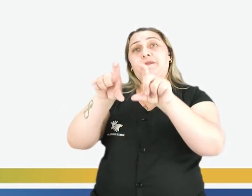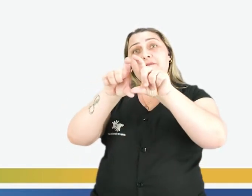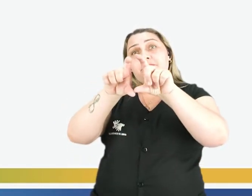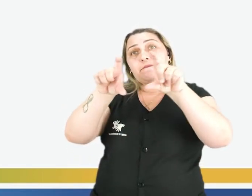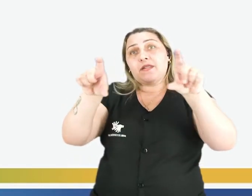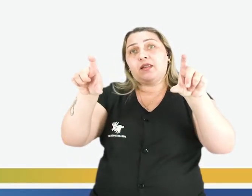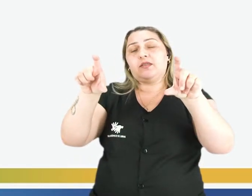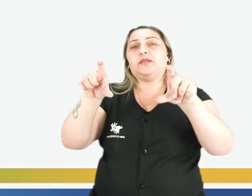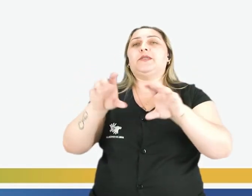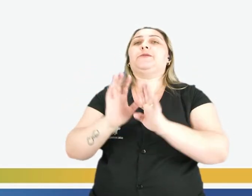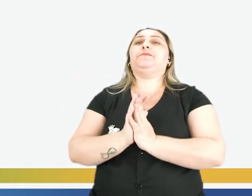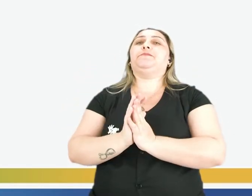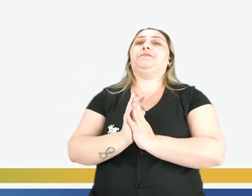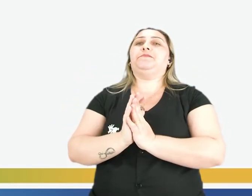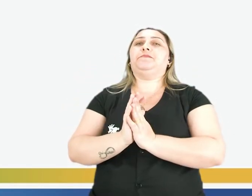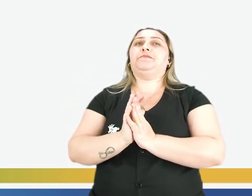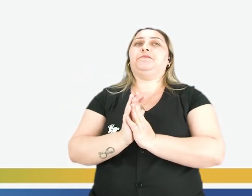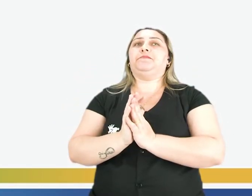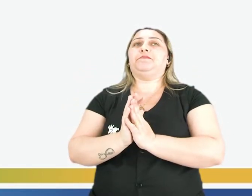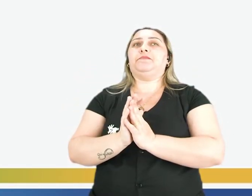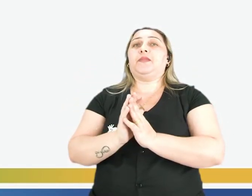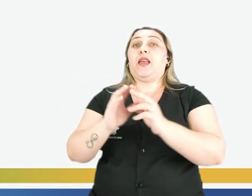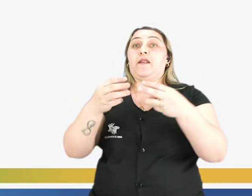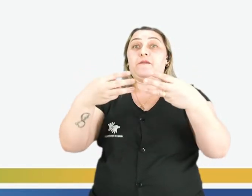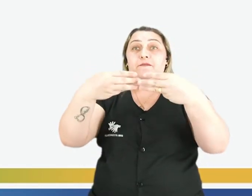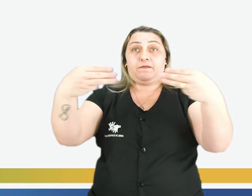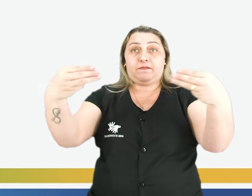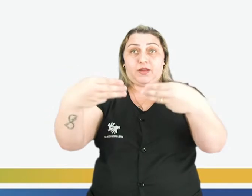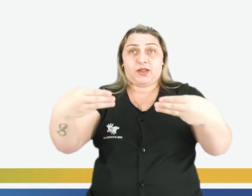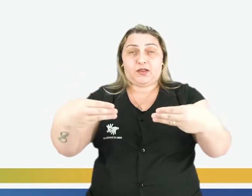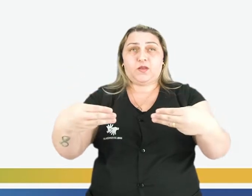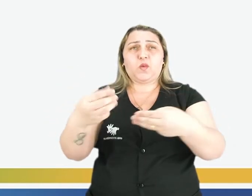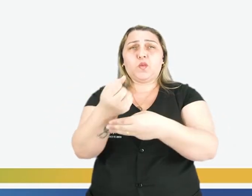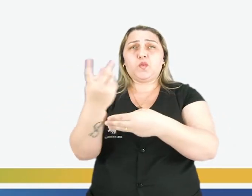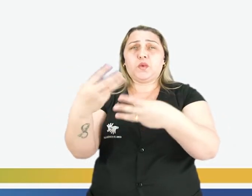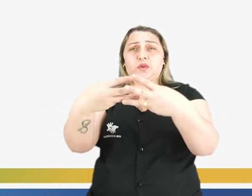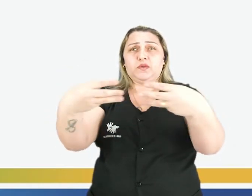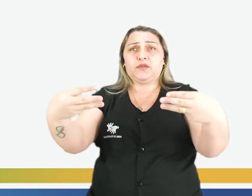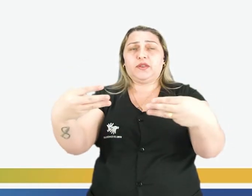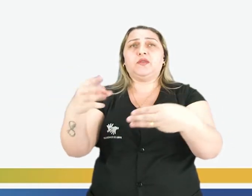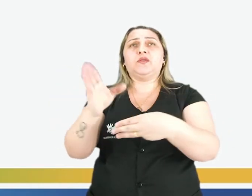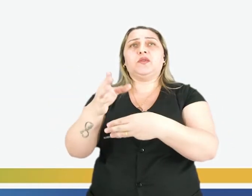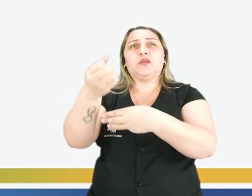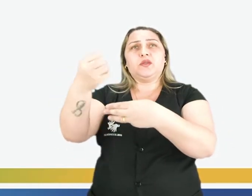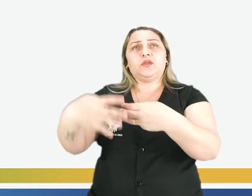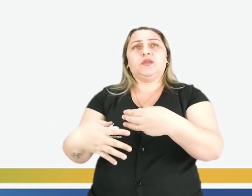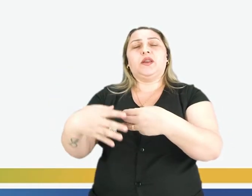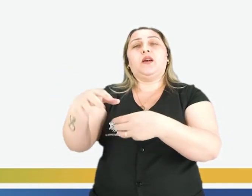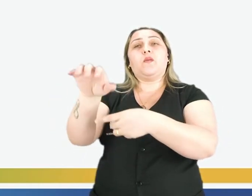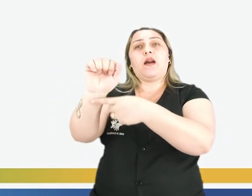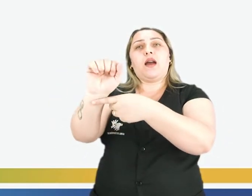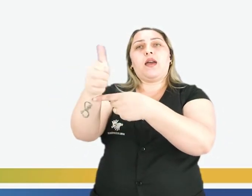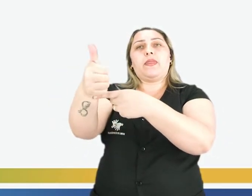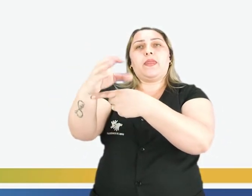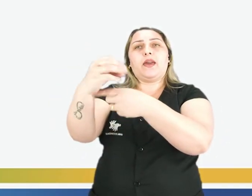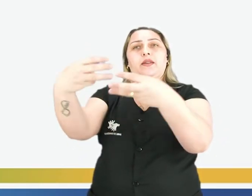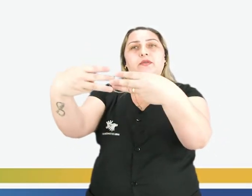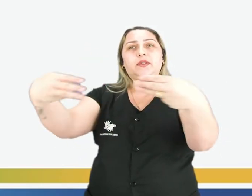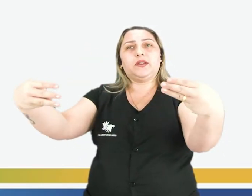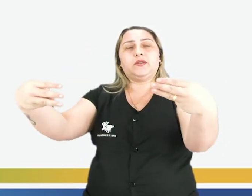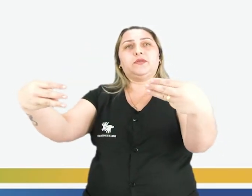versos, ok? Vamos observar aqui, ó. O texto possui quantos versos? Vocês contaram? Vocês observaram quantos versos